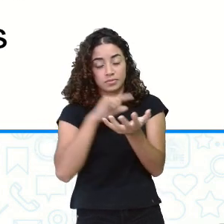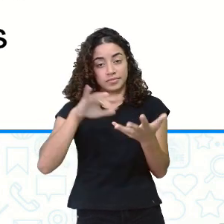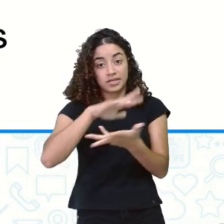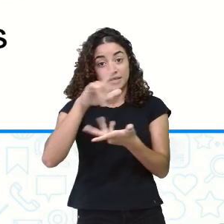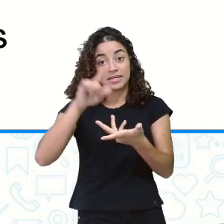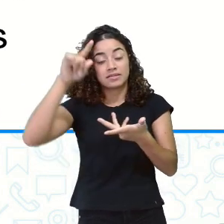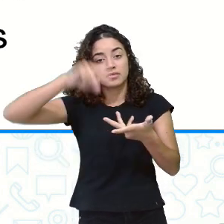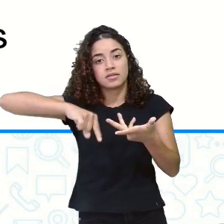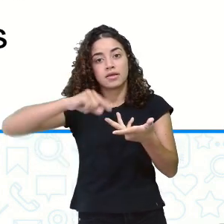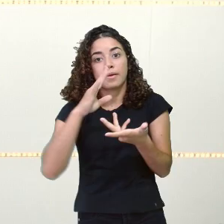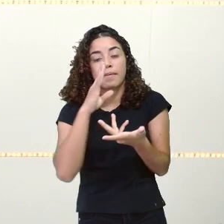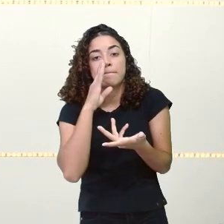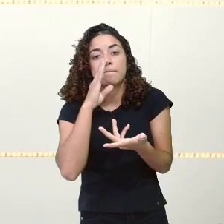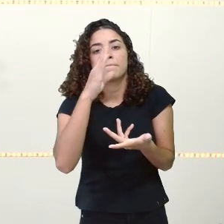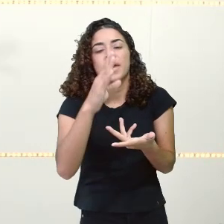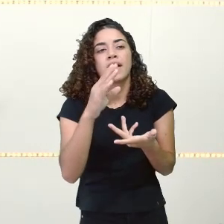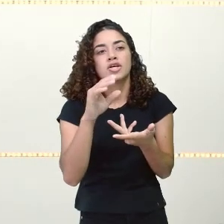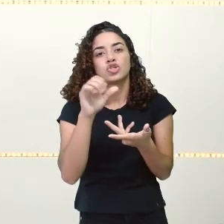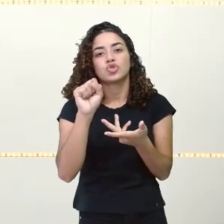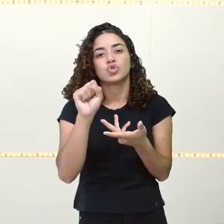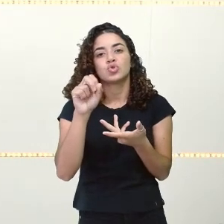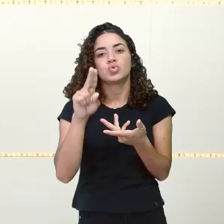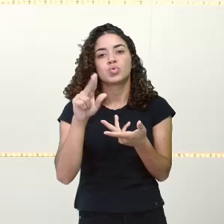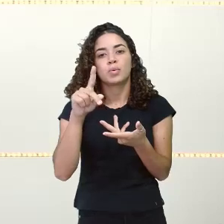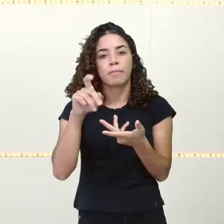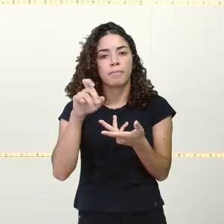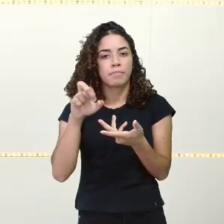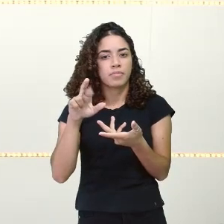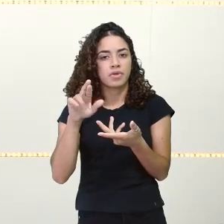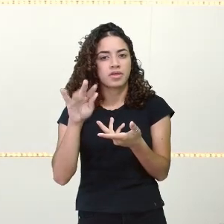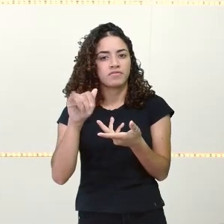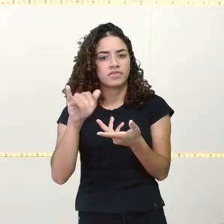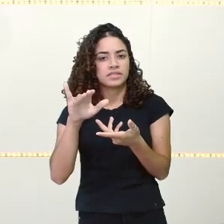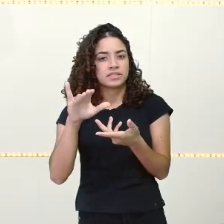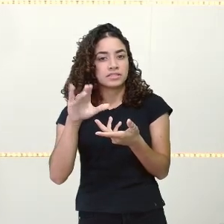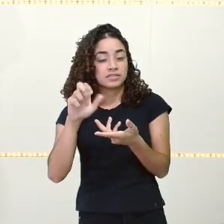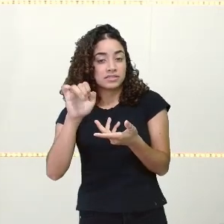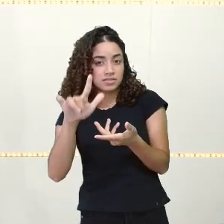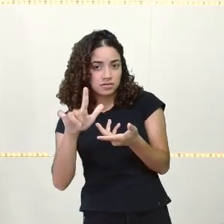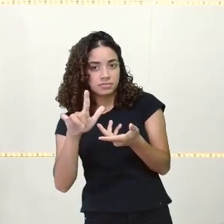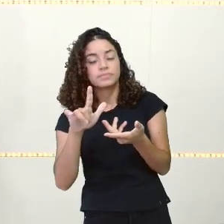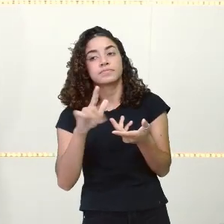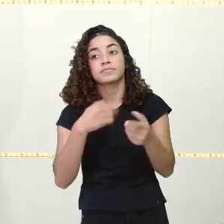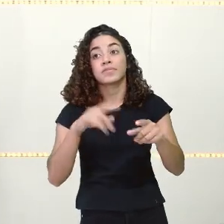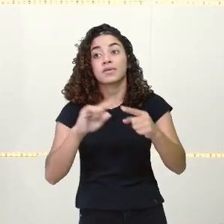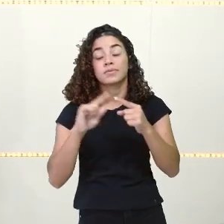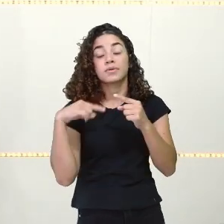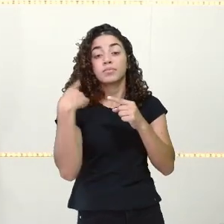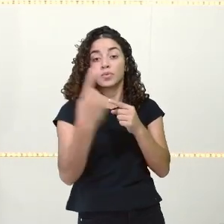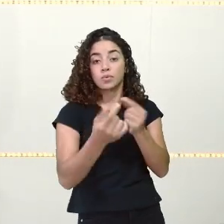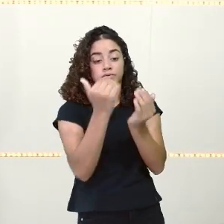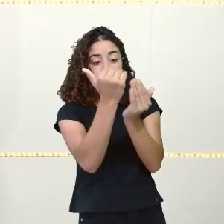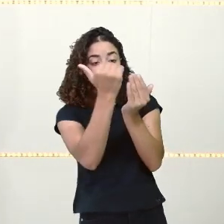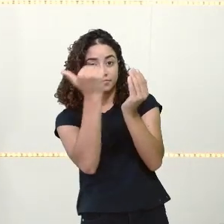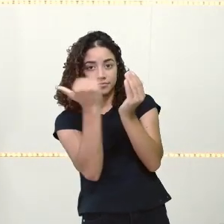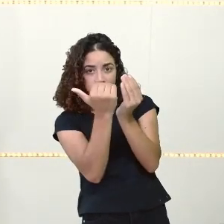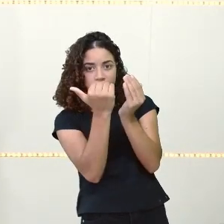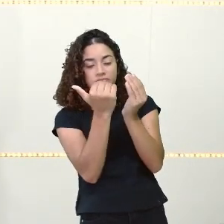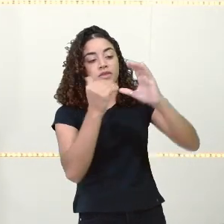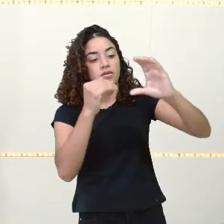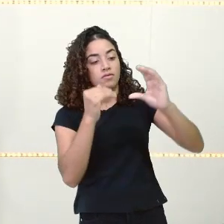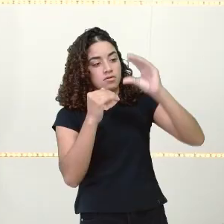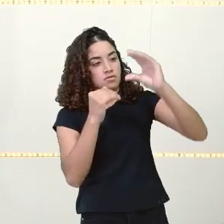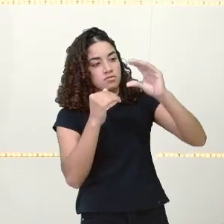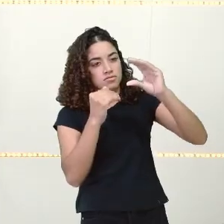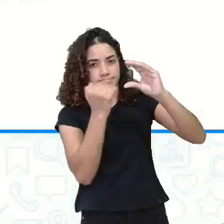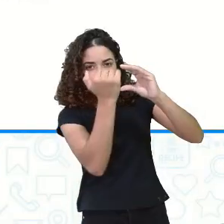a camada mais superficial de todas, tá certo? Também depois dessa crosta terrestre, eu posso dizer mais o